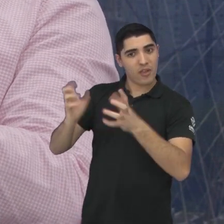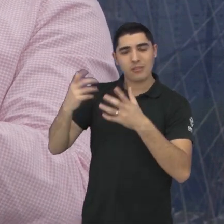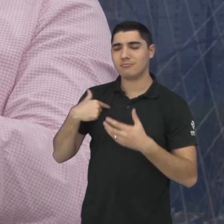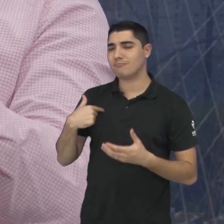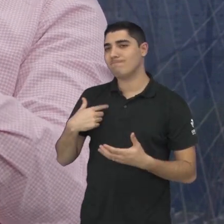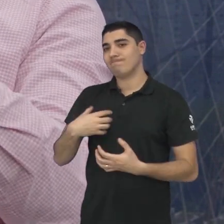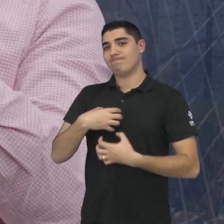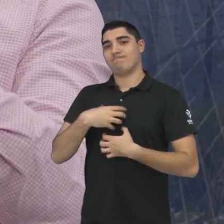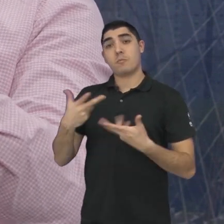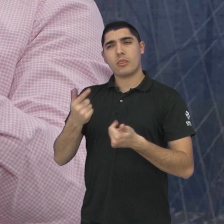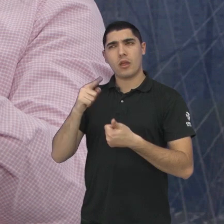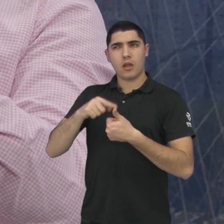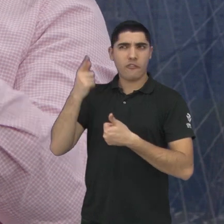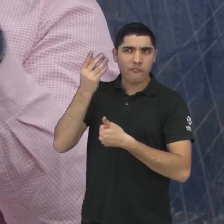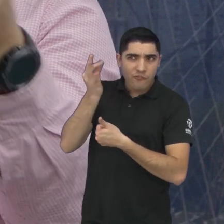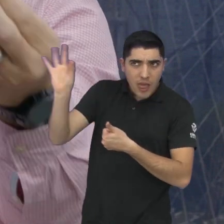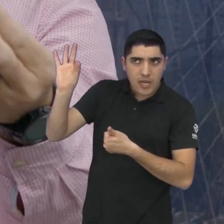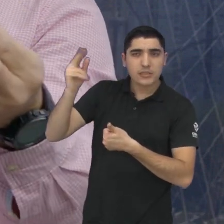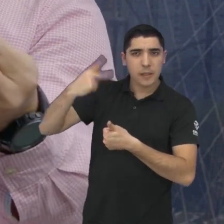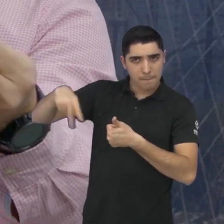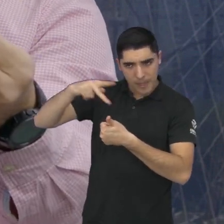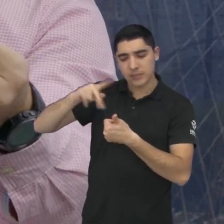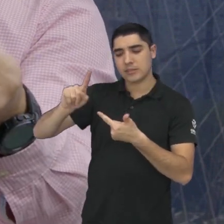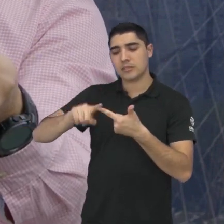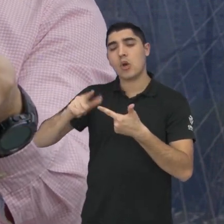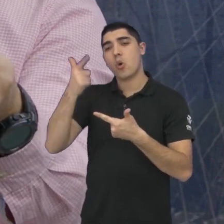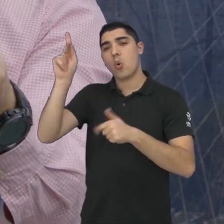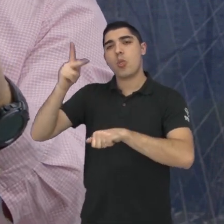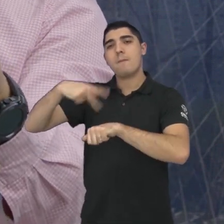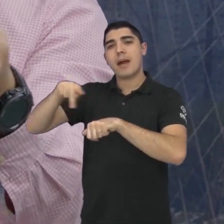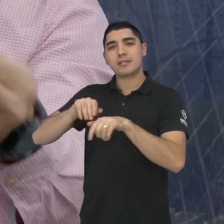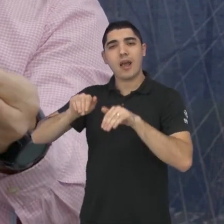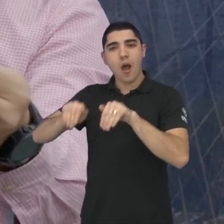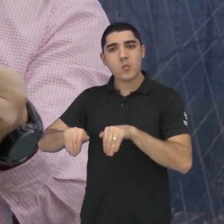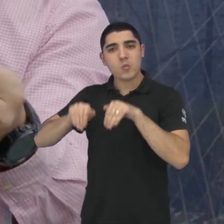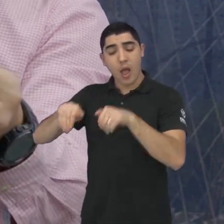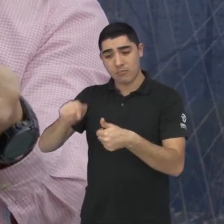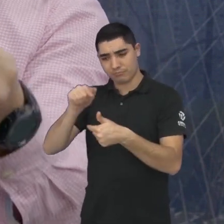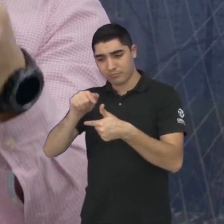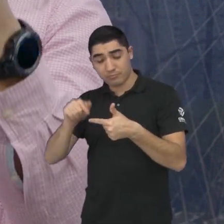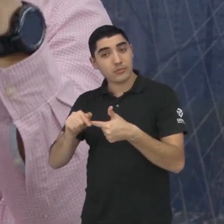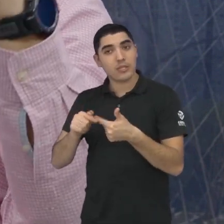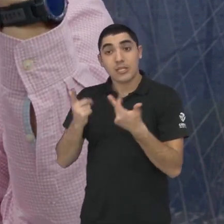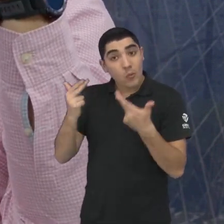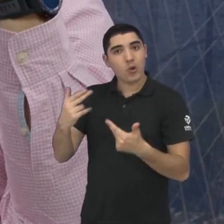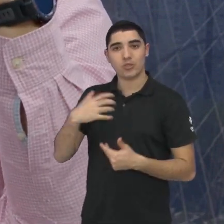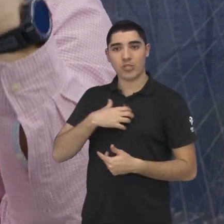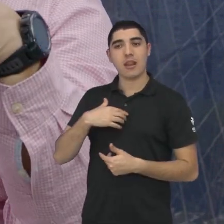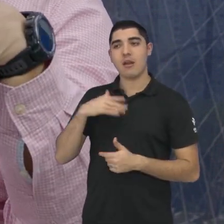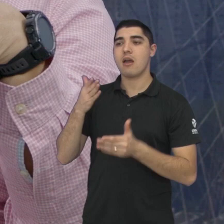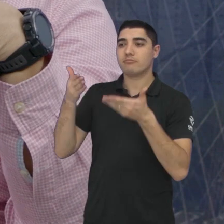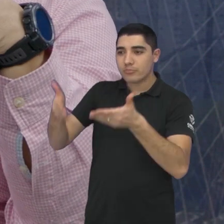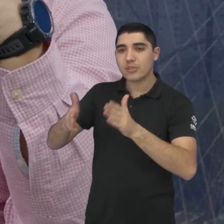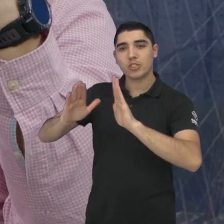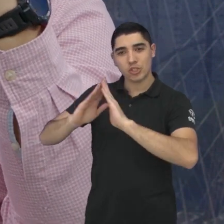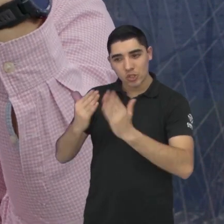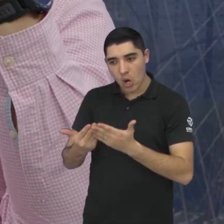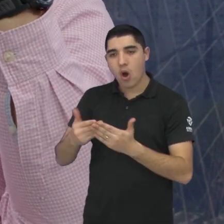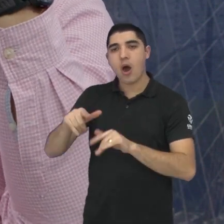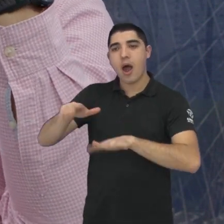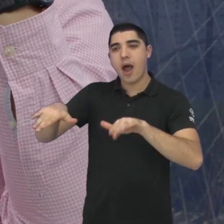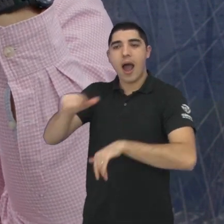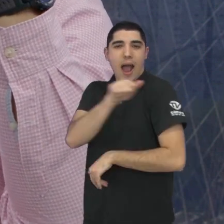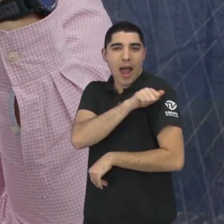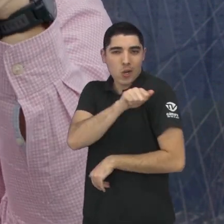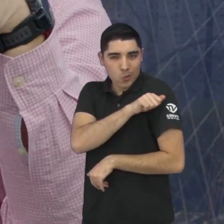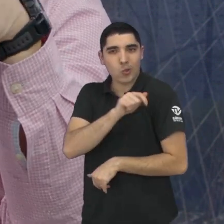uma vez na França, outra vez na Austrália. E é exatamente essa dinâmica, você pegar as escolas, pegar os